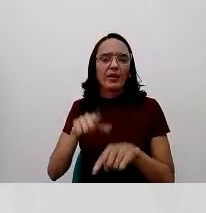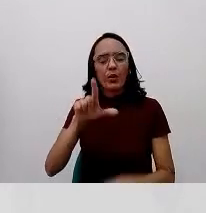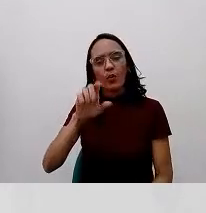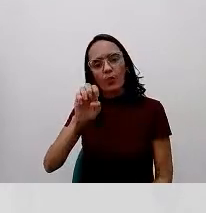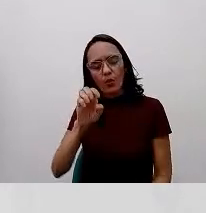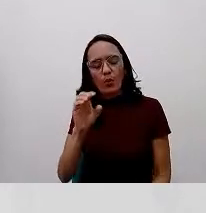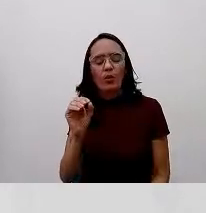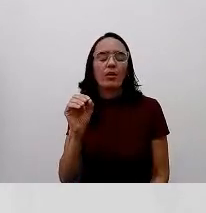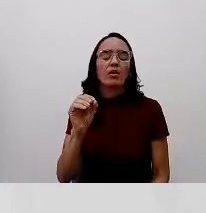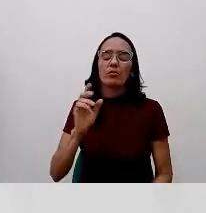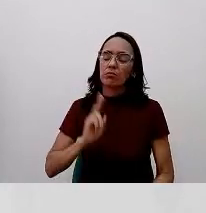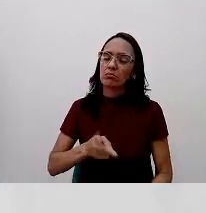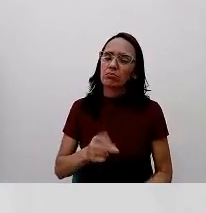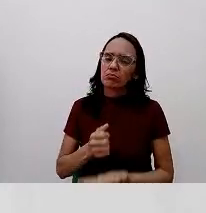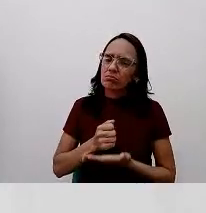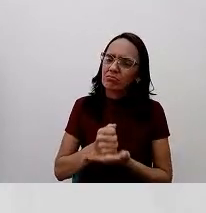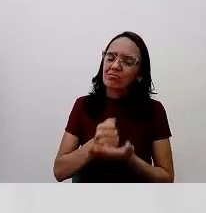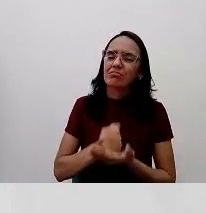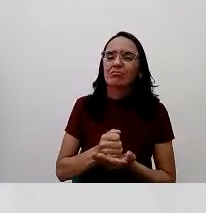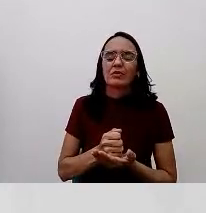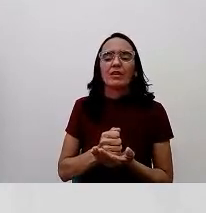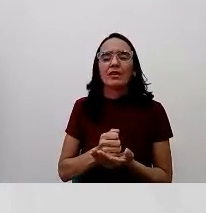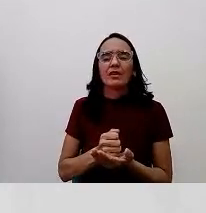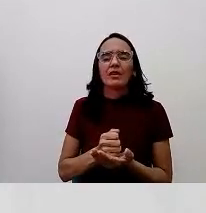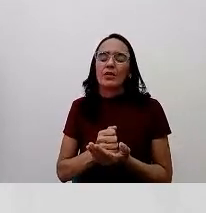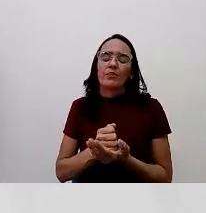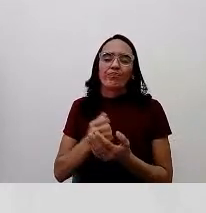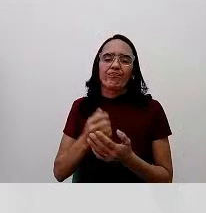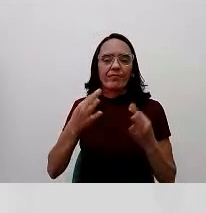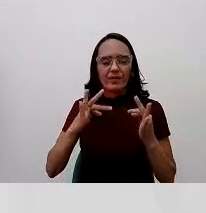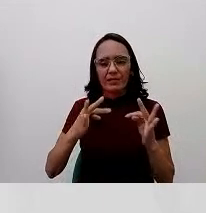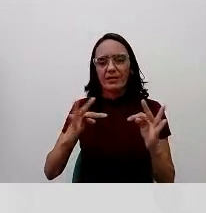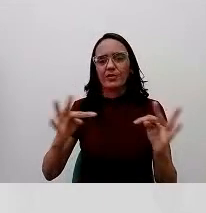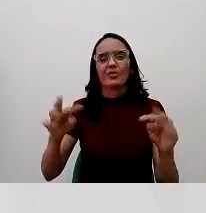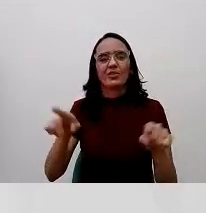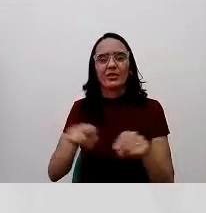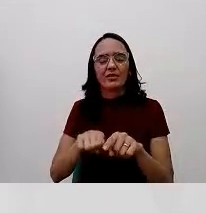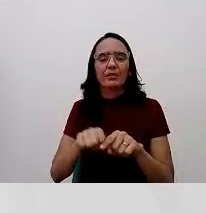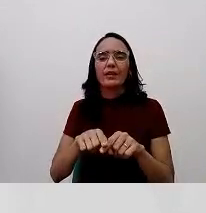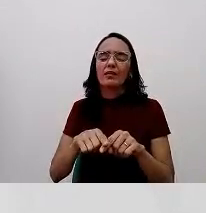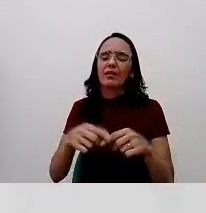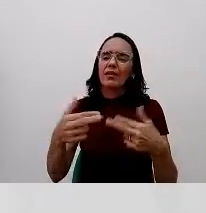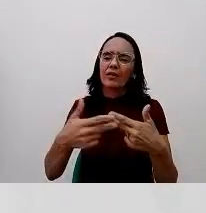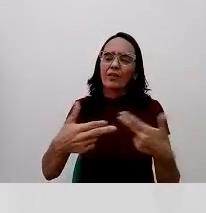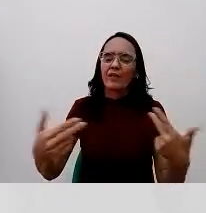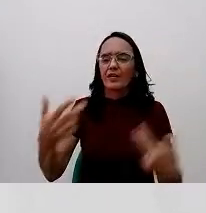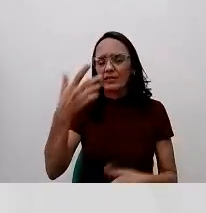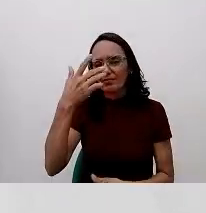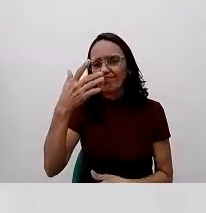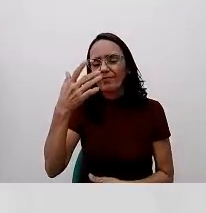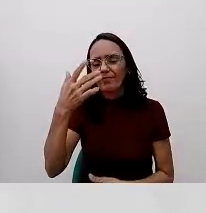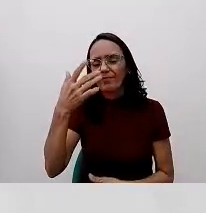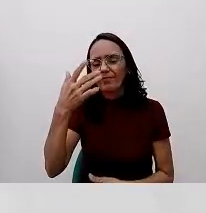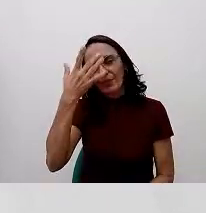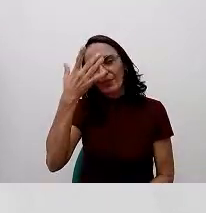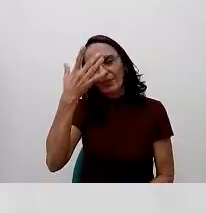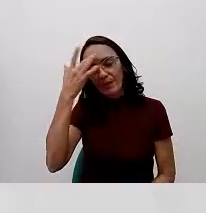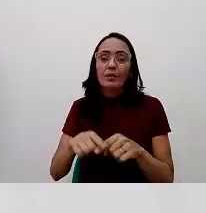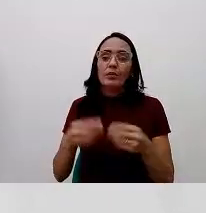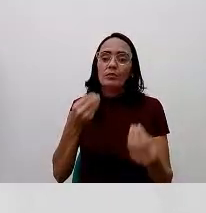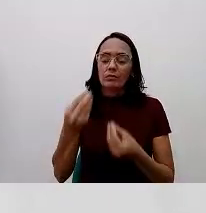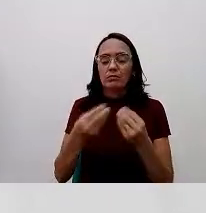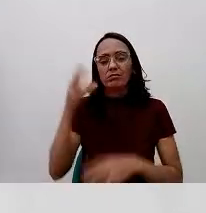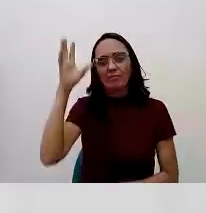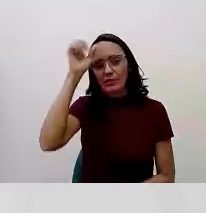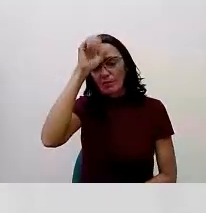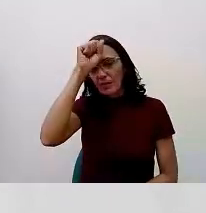recursos tecnológicos, na forma da gente se comunicar melhor, de como a gente, né, aprendendo, né, a gente está aprendendo, né, com essas novas ferramentas. E aos